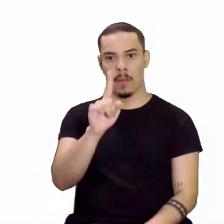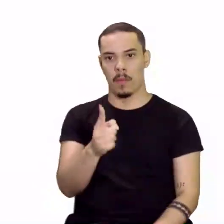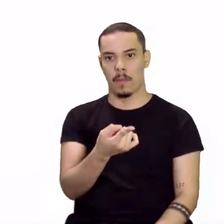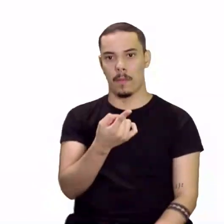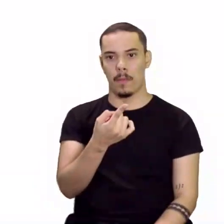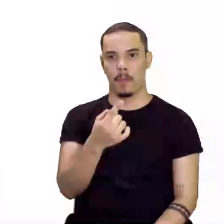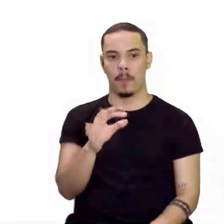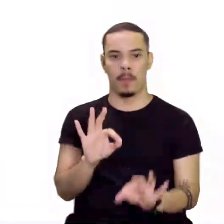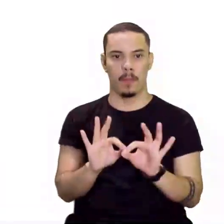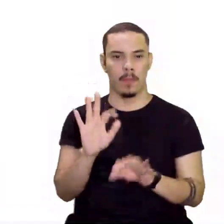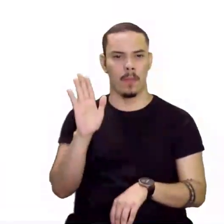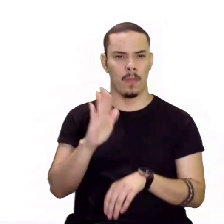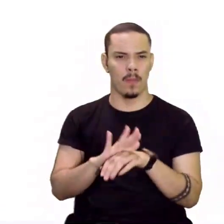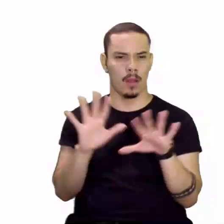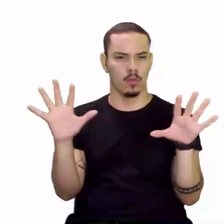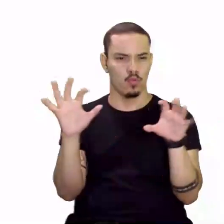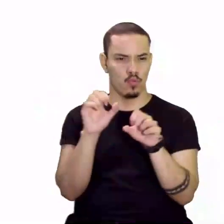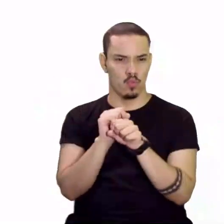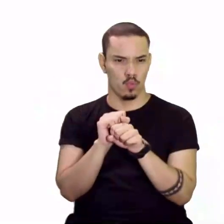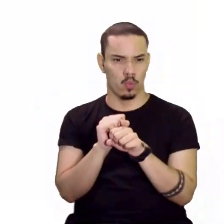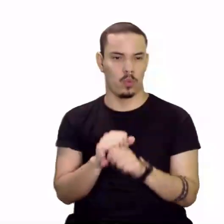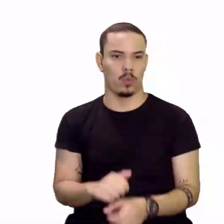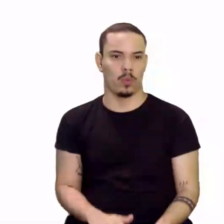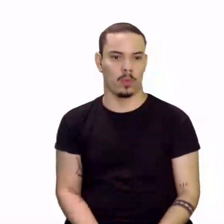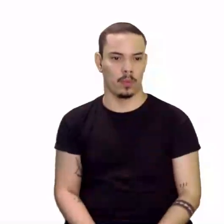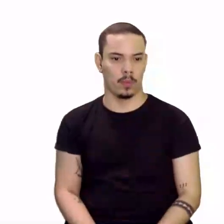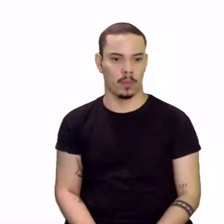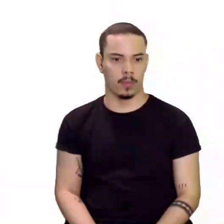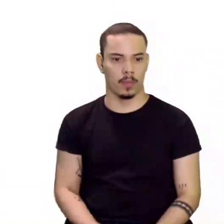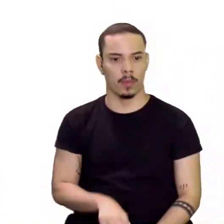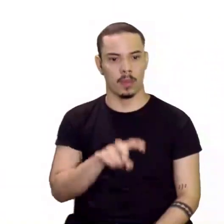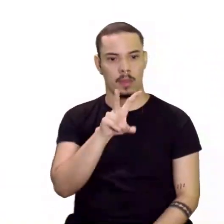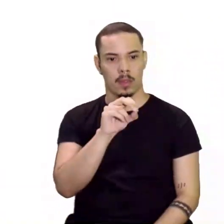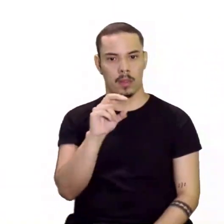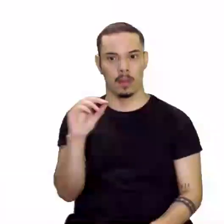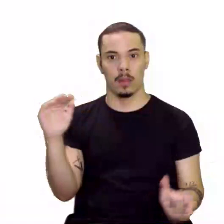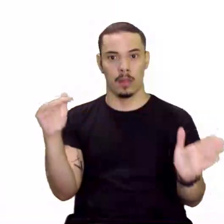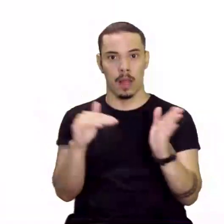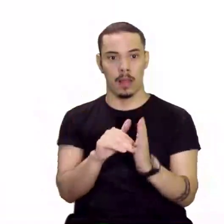os pontinhos mais escuros. De 500 a 1.000 metros.